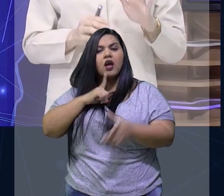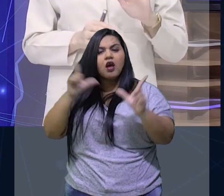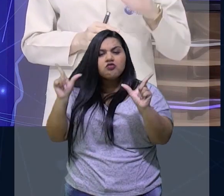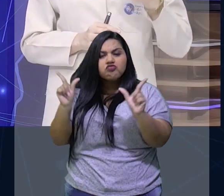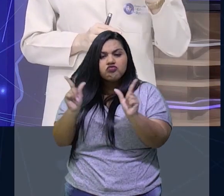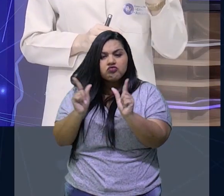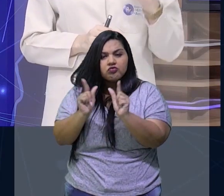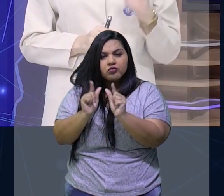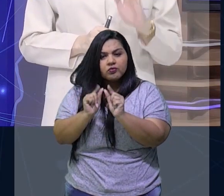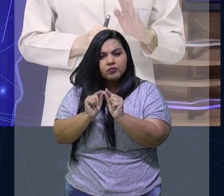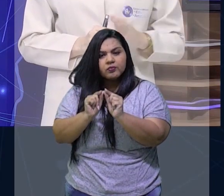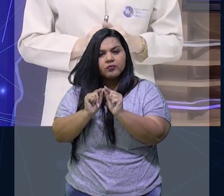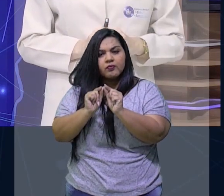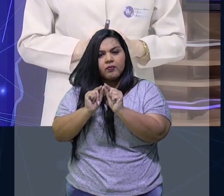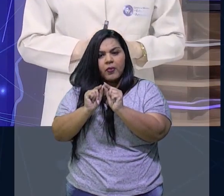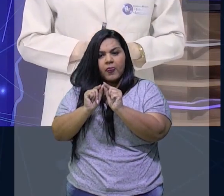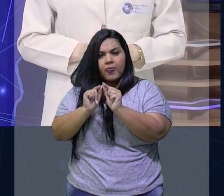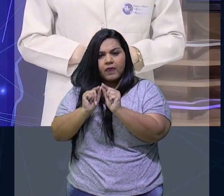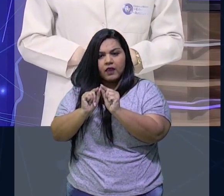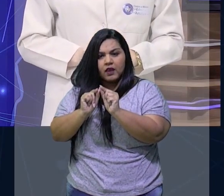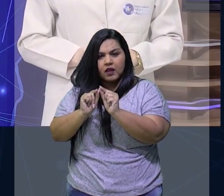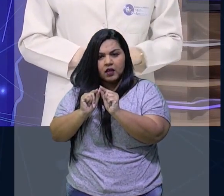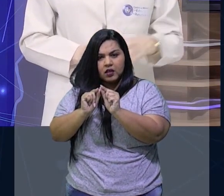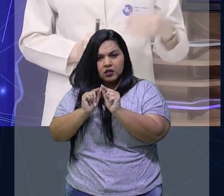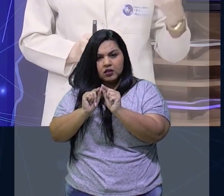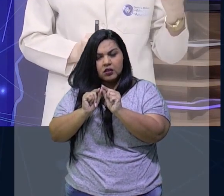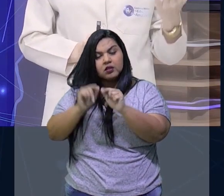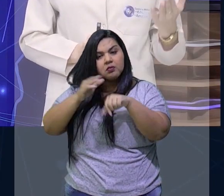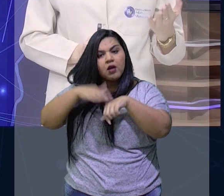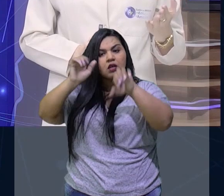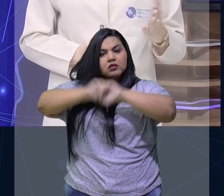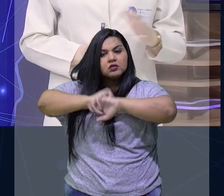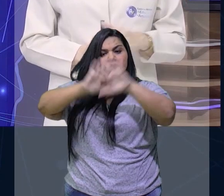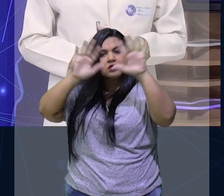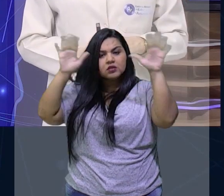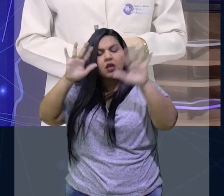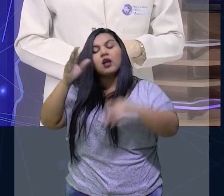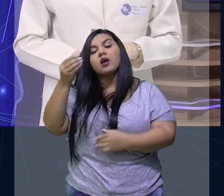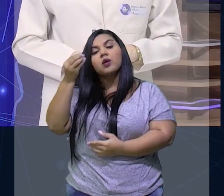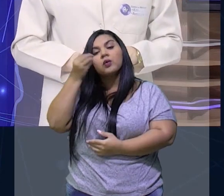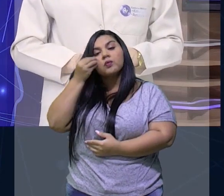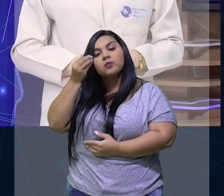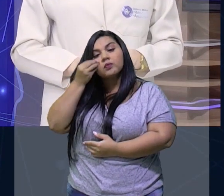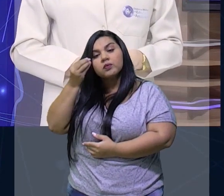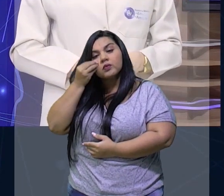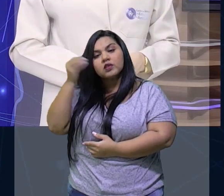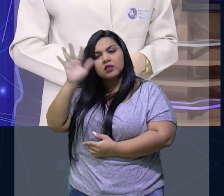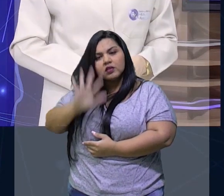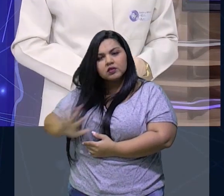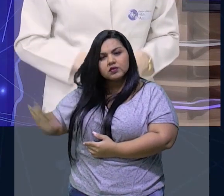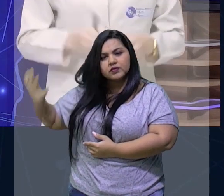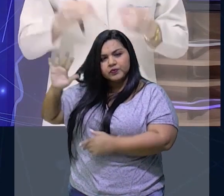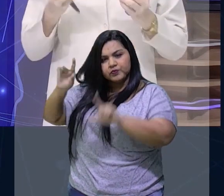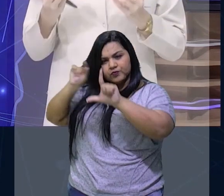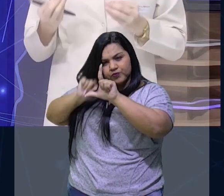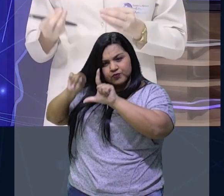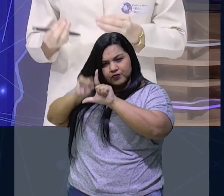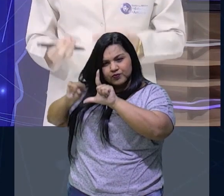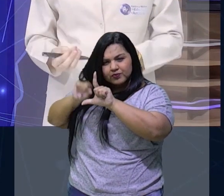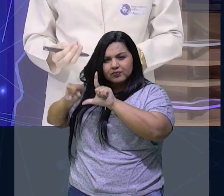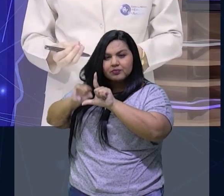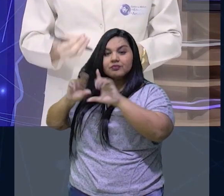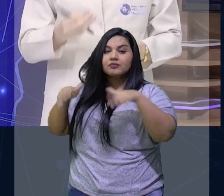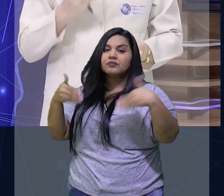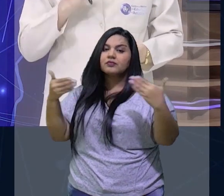Então, a tonalidade ali já fica um amarelo mais claro, né? Como a gente pode observar aí na nossa legenda.